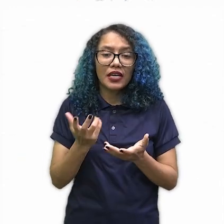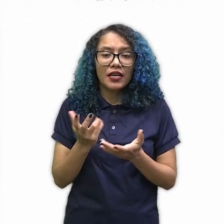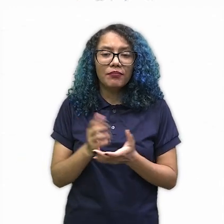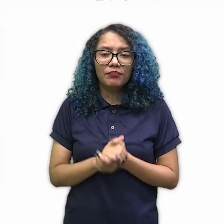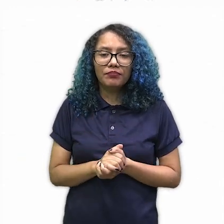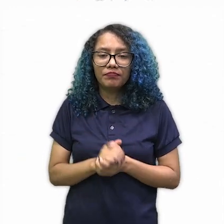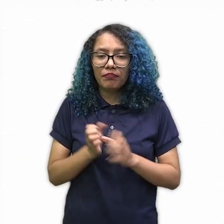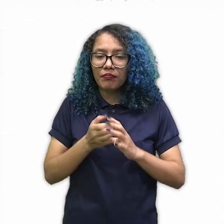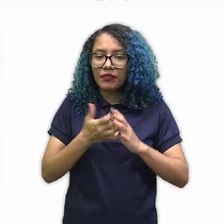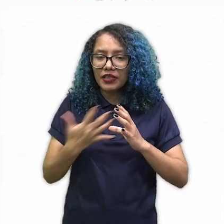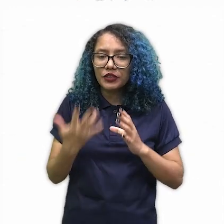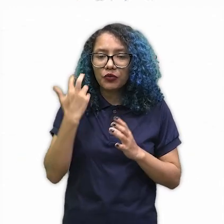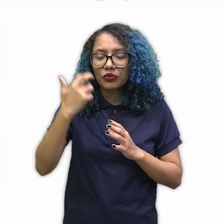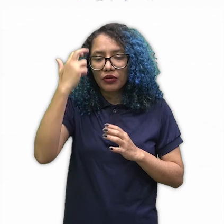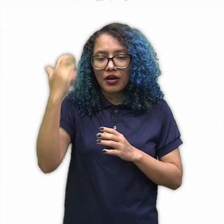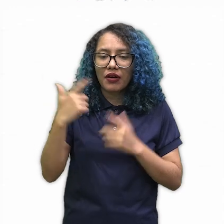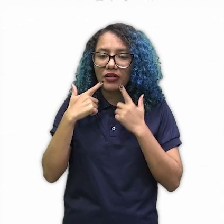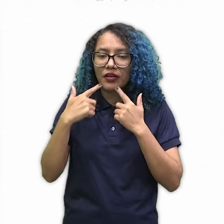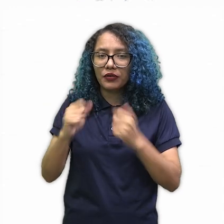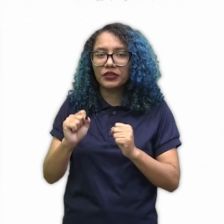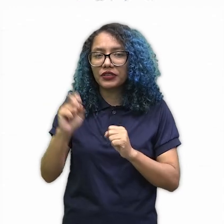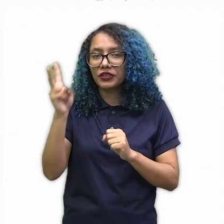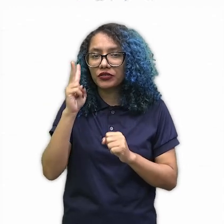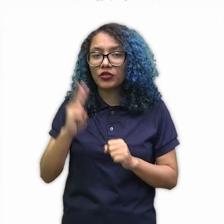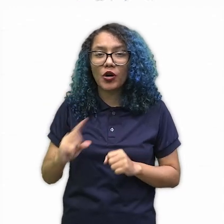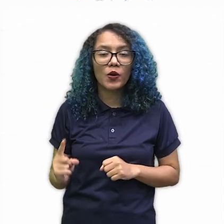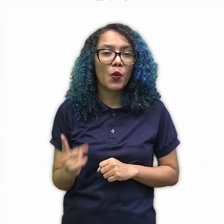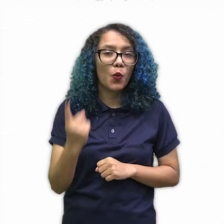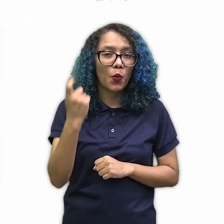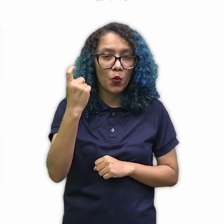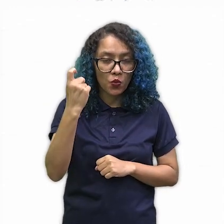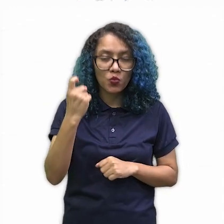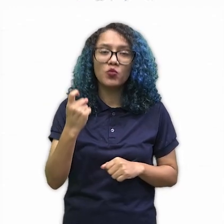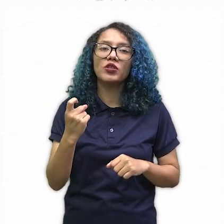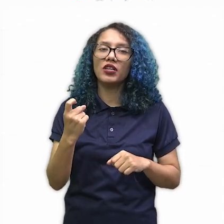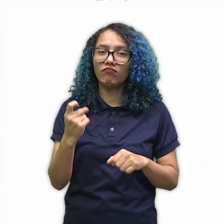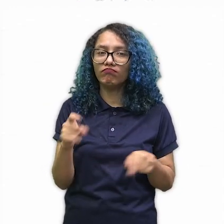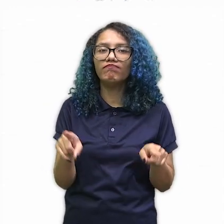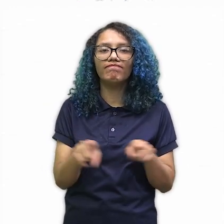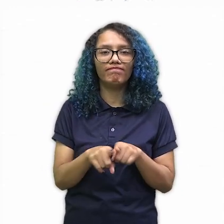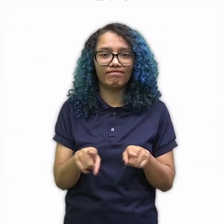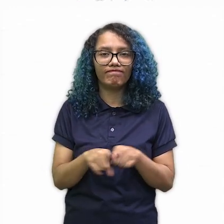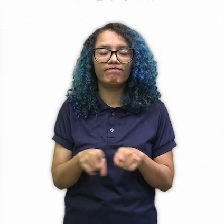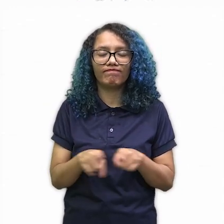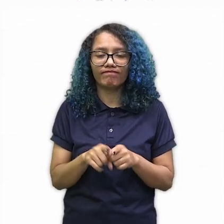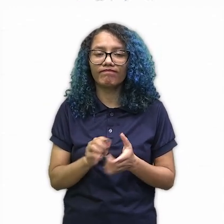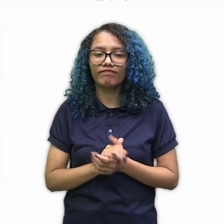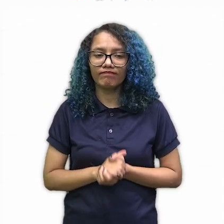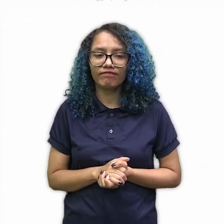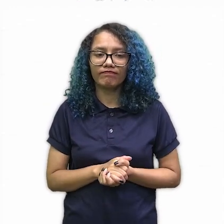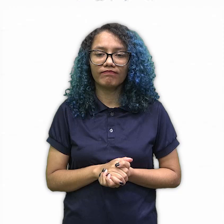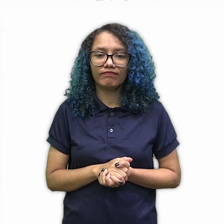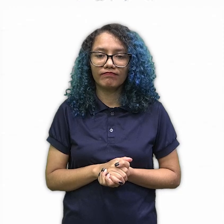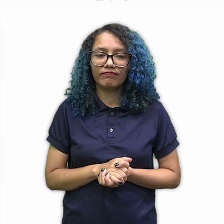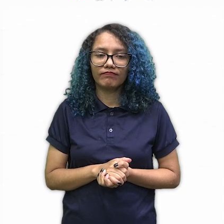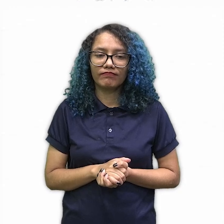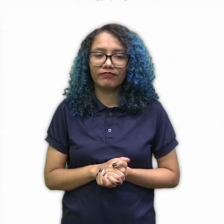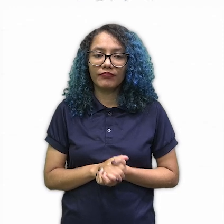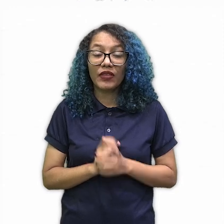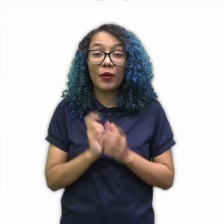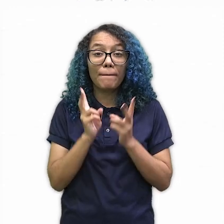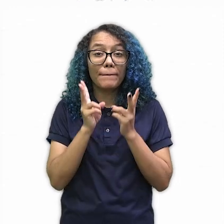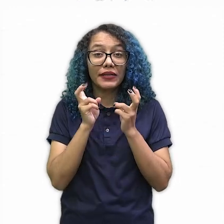e também históricas únicas, ok? Agora, a gente vai observar que vai ser